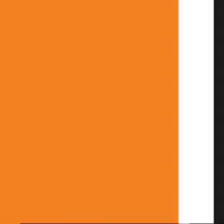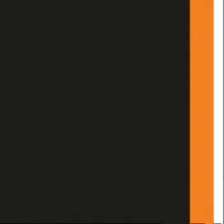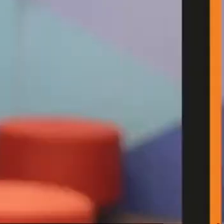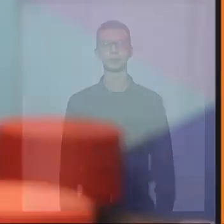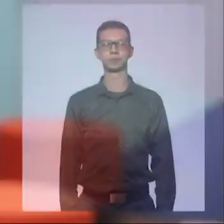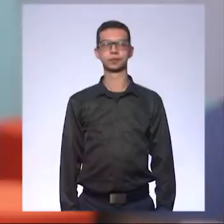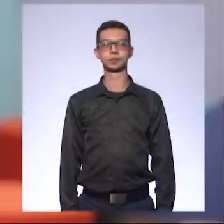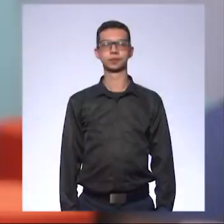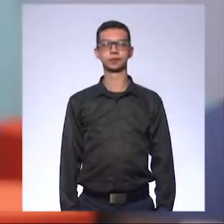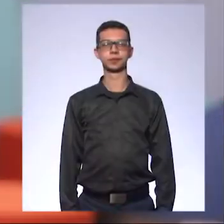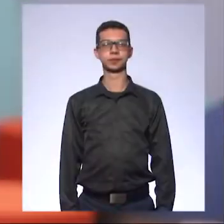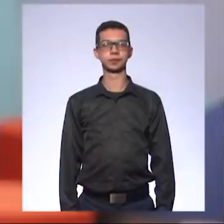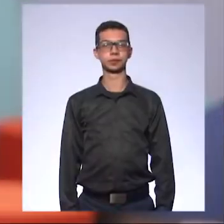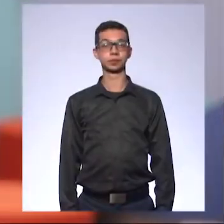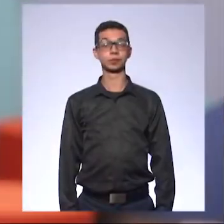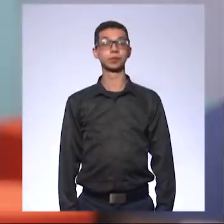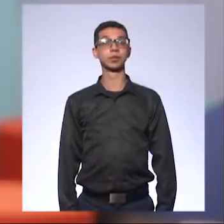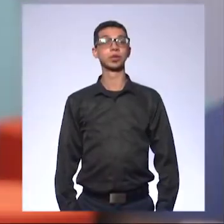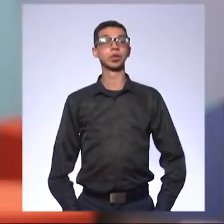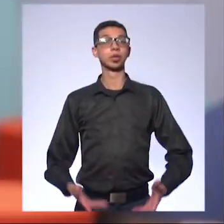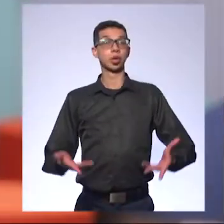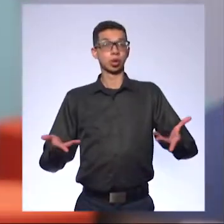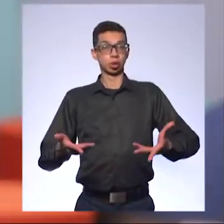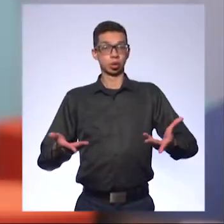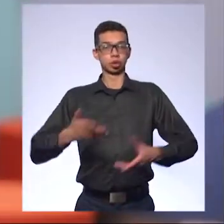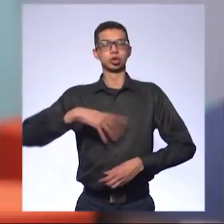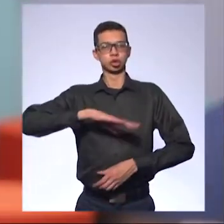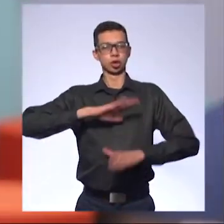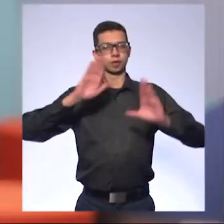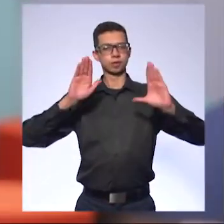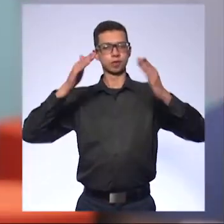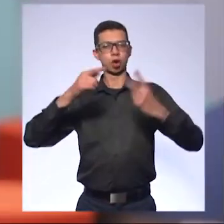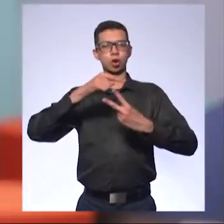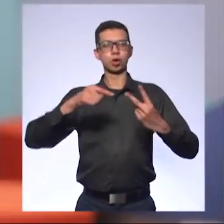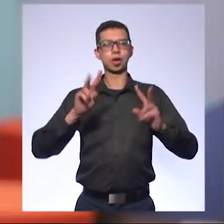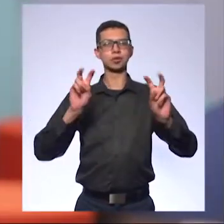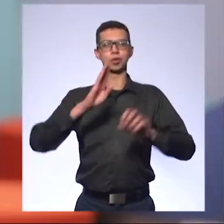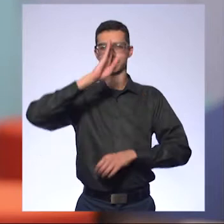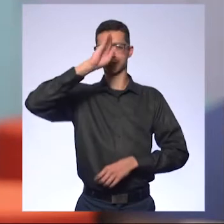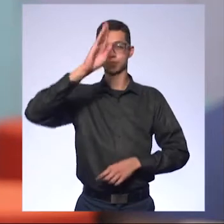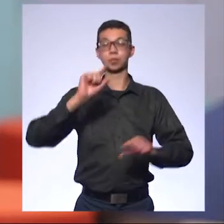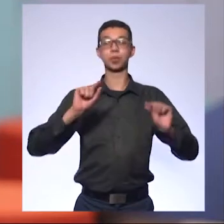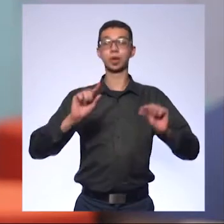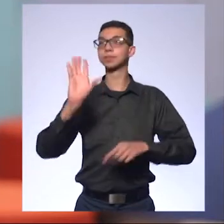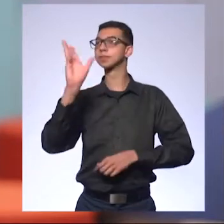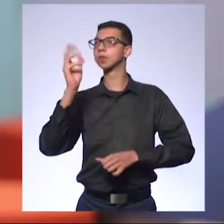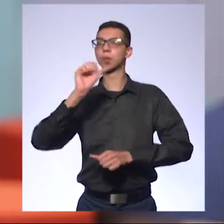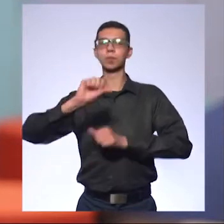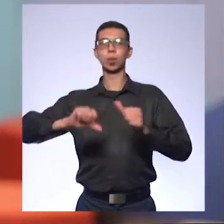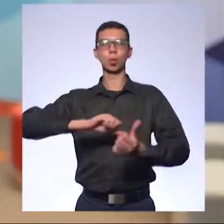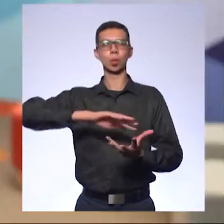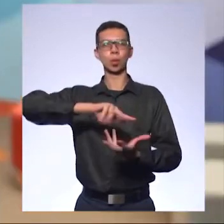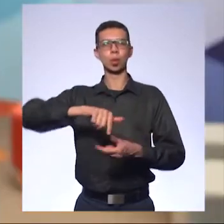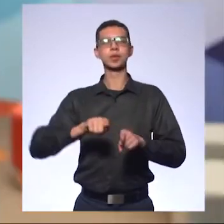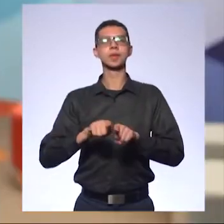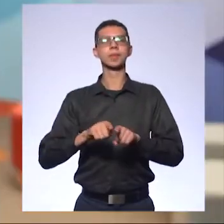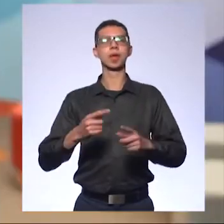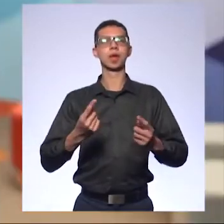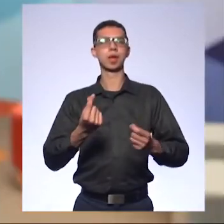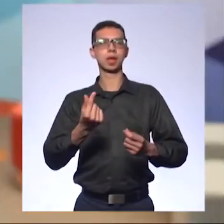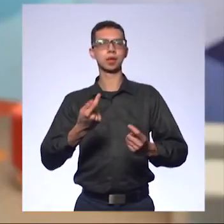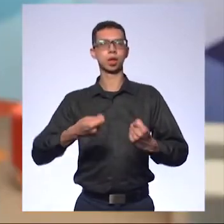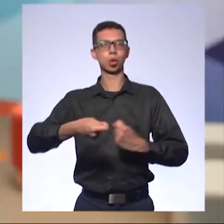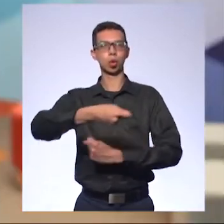Na DAO, hoje, nós temos focado em 2 temas principais, que são as mudanças climáticas e a economia circular. Então,